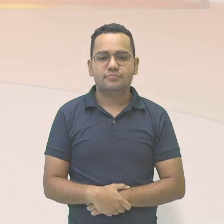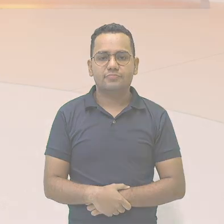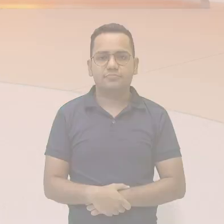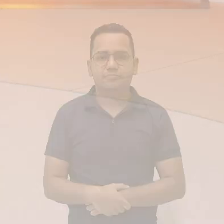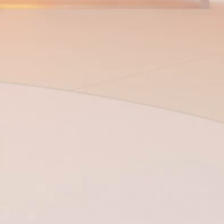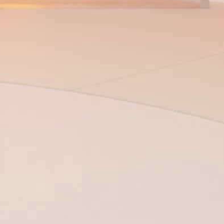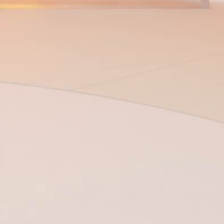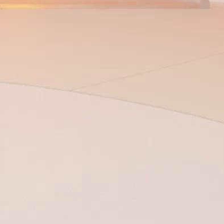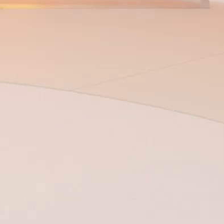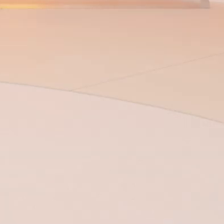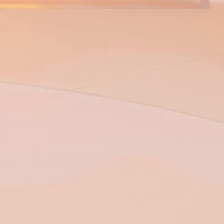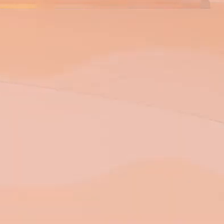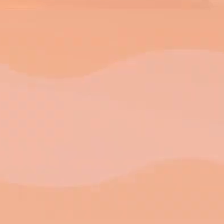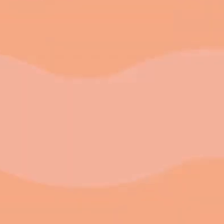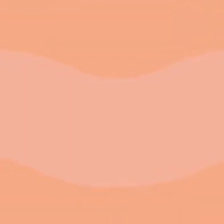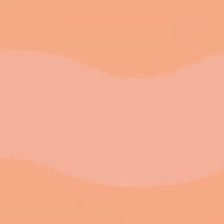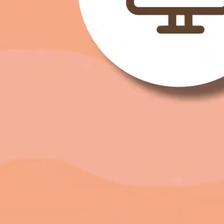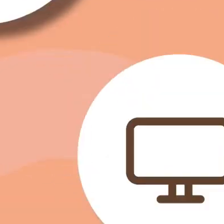lá.